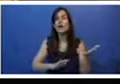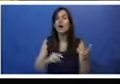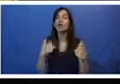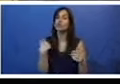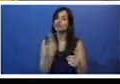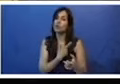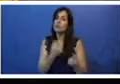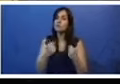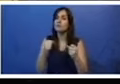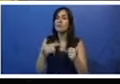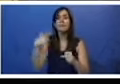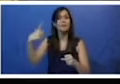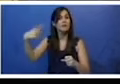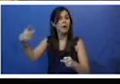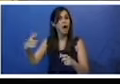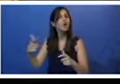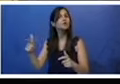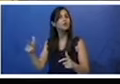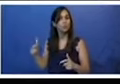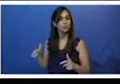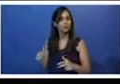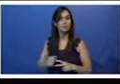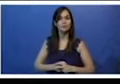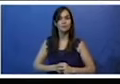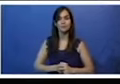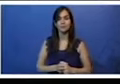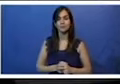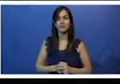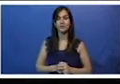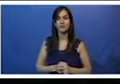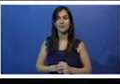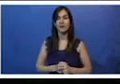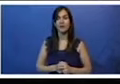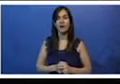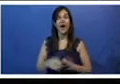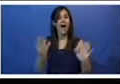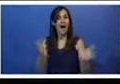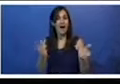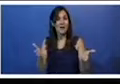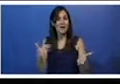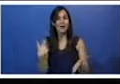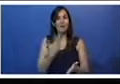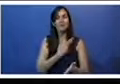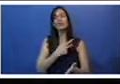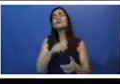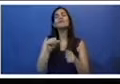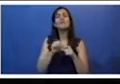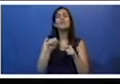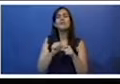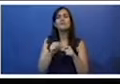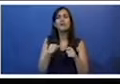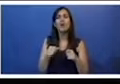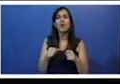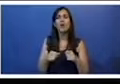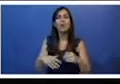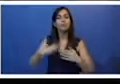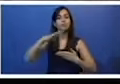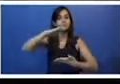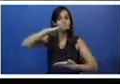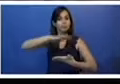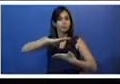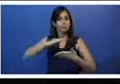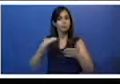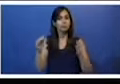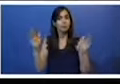precisar dela para fazer as próximas seguindo agora nós vamos usar o trapézio como